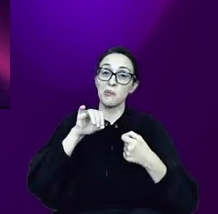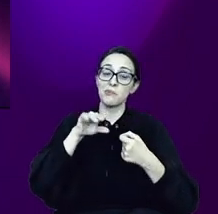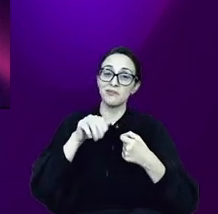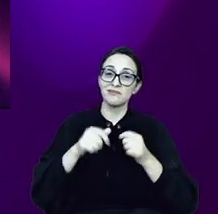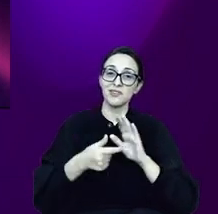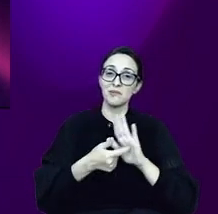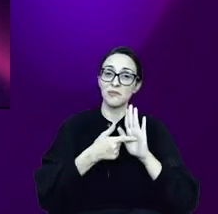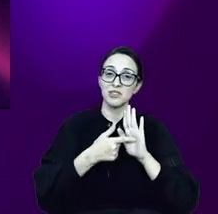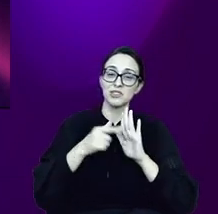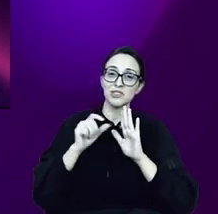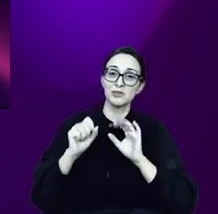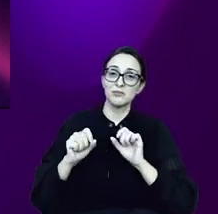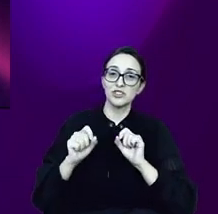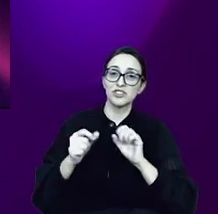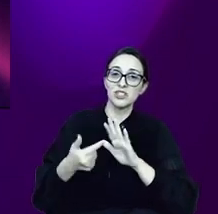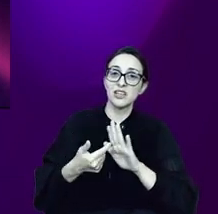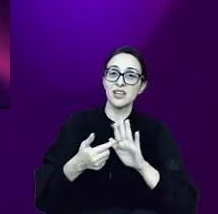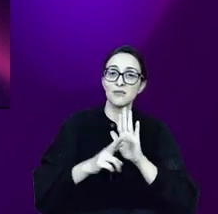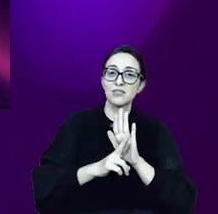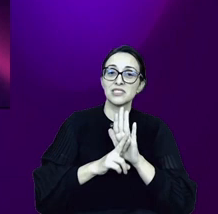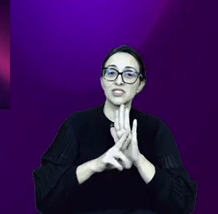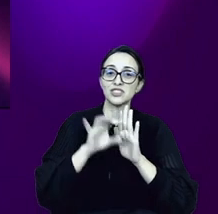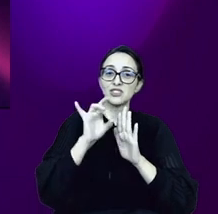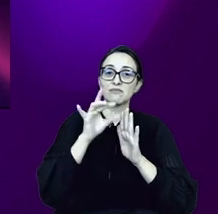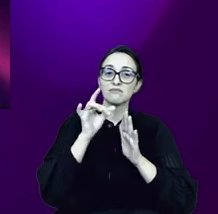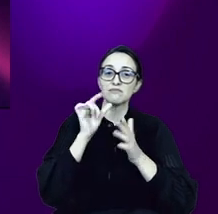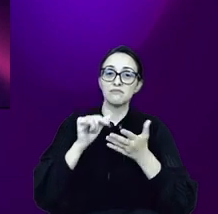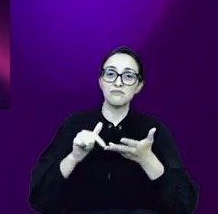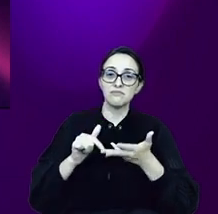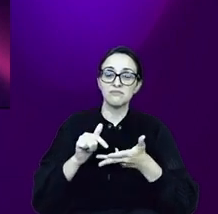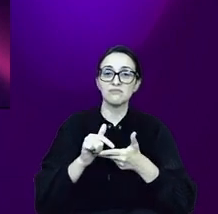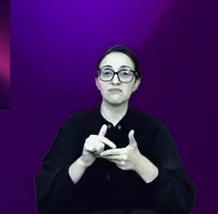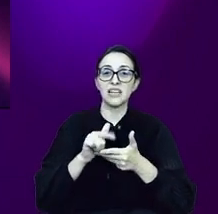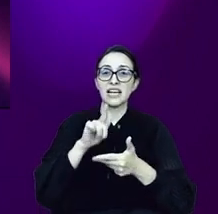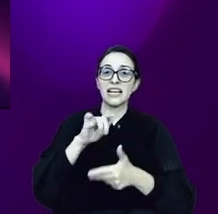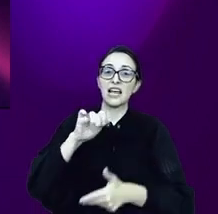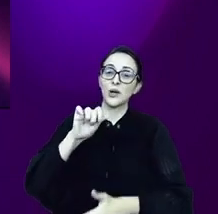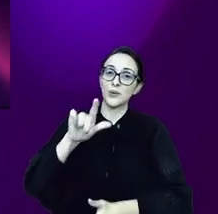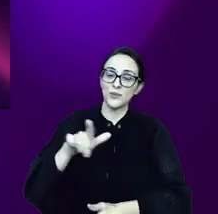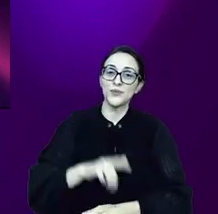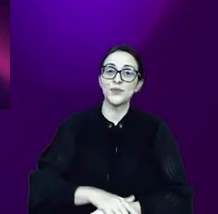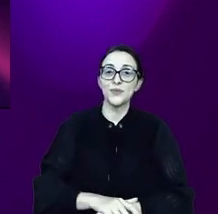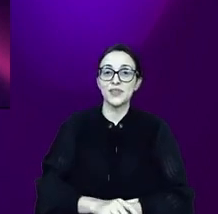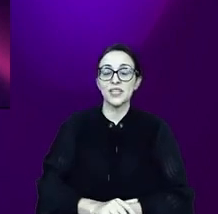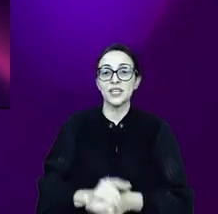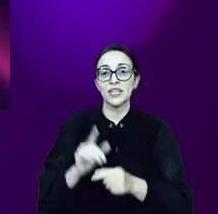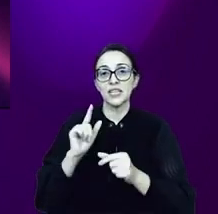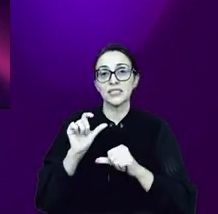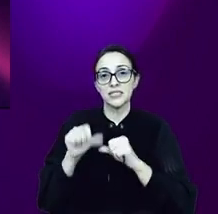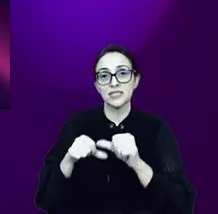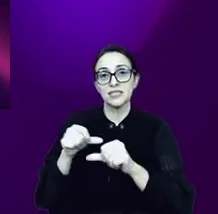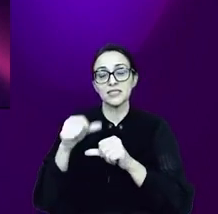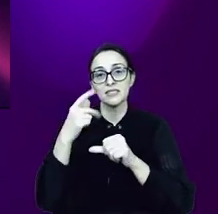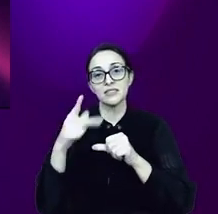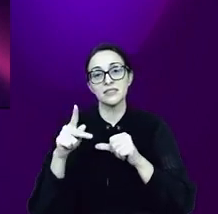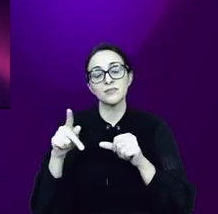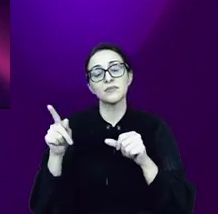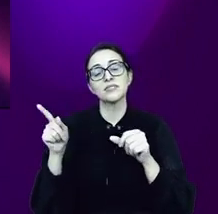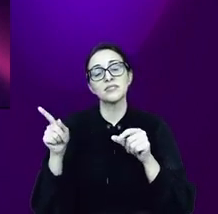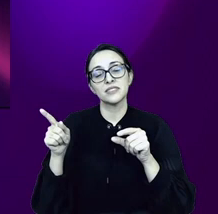eventualmente pode ter sido representativa só para o seu componente glial, tá? Essa mutação,